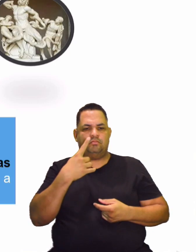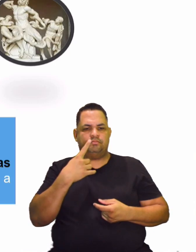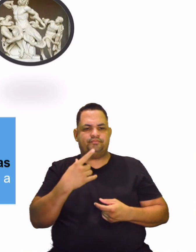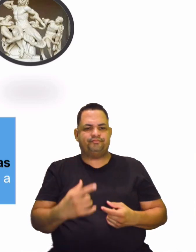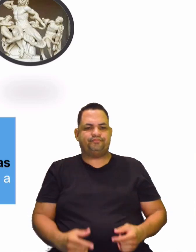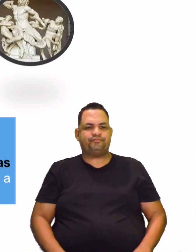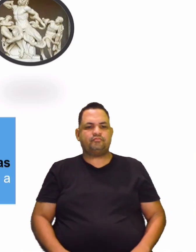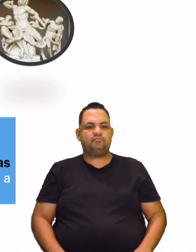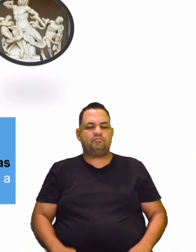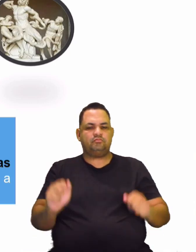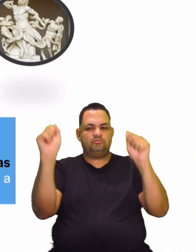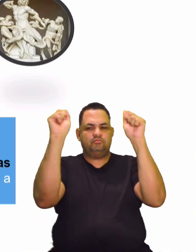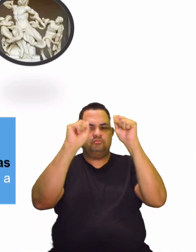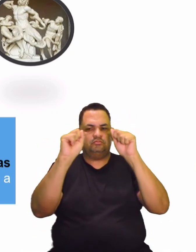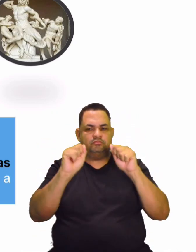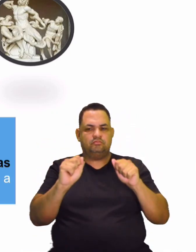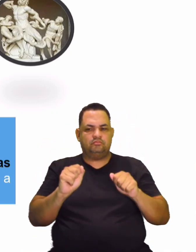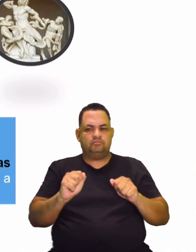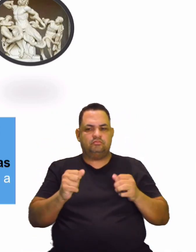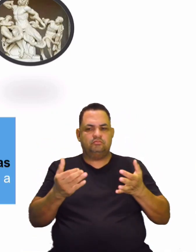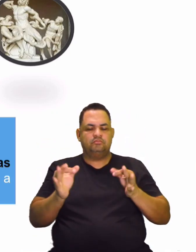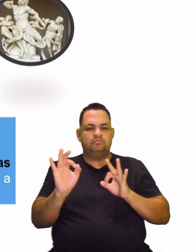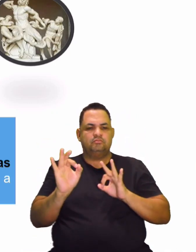Aqui, as esculturas com uma